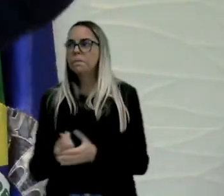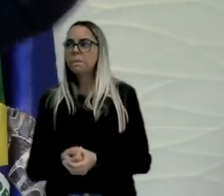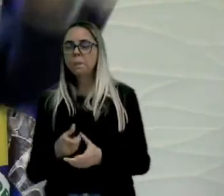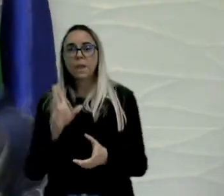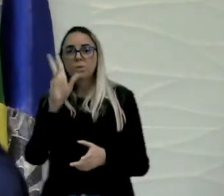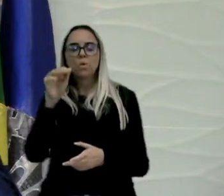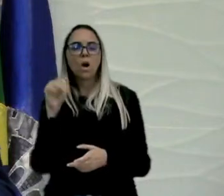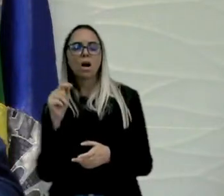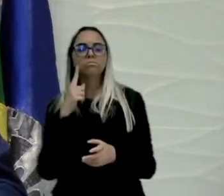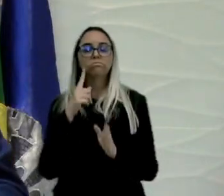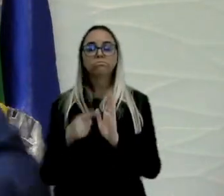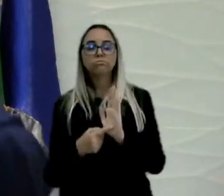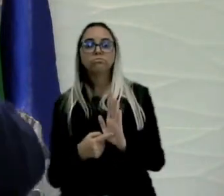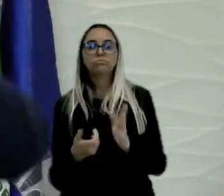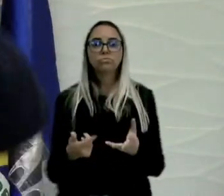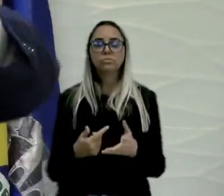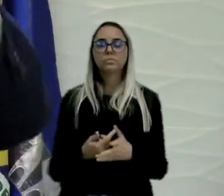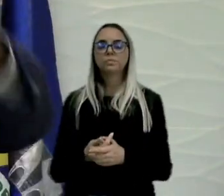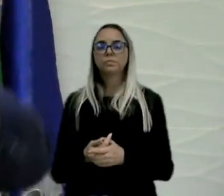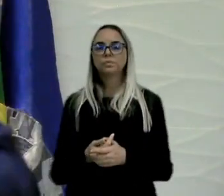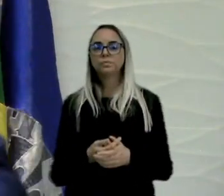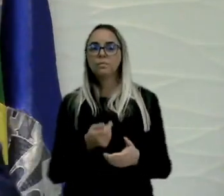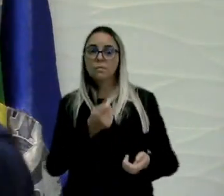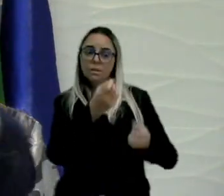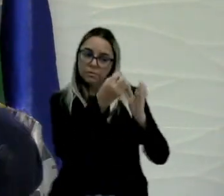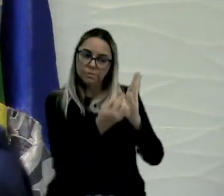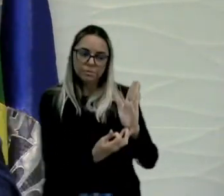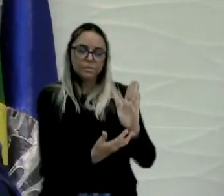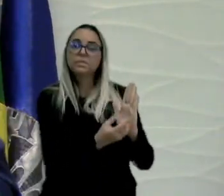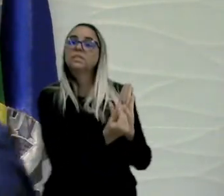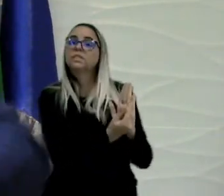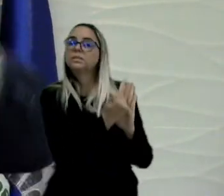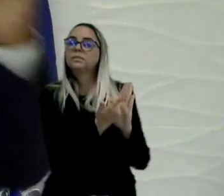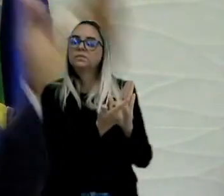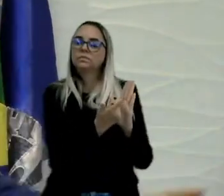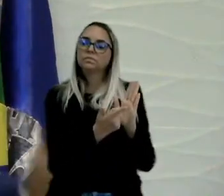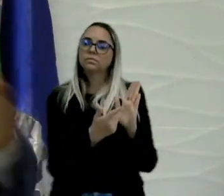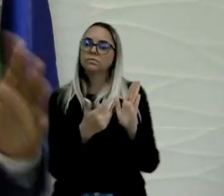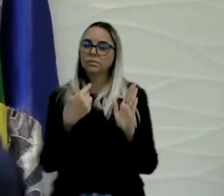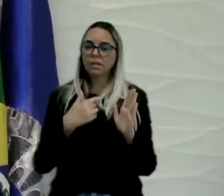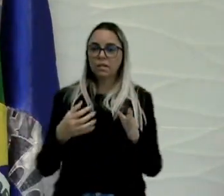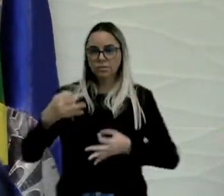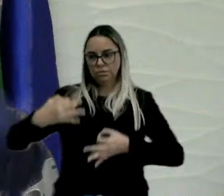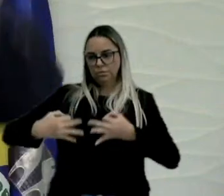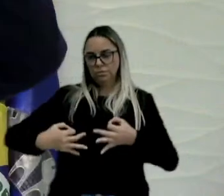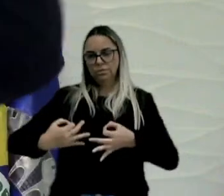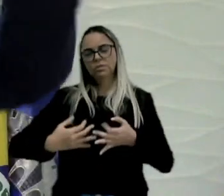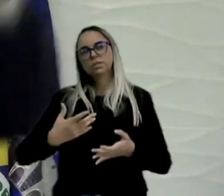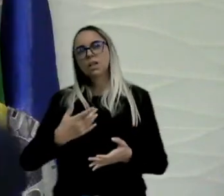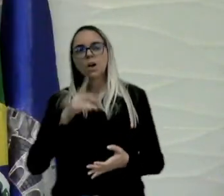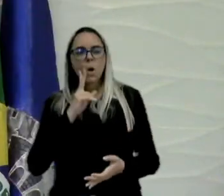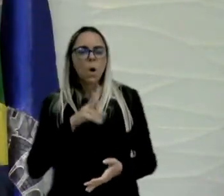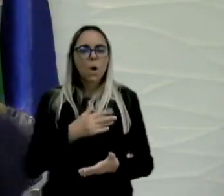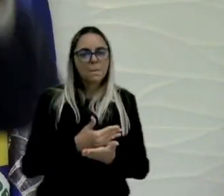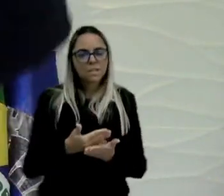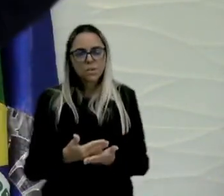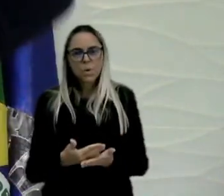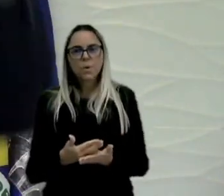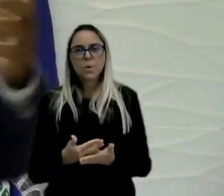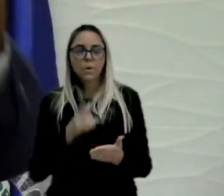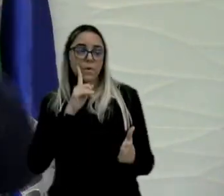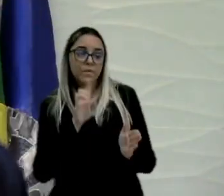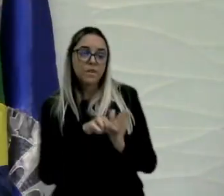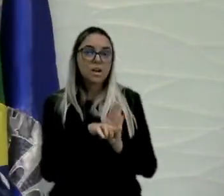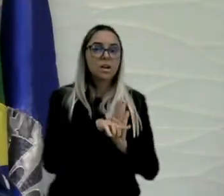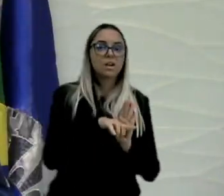sabendo que o ministério público agora começou investigar Eu também não sei se é verdade quero também parabenizar